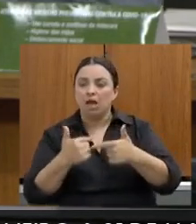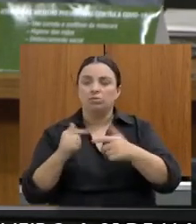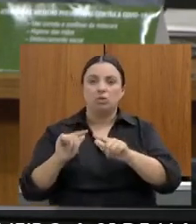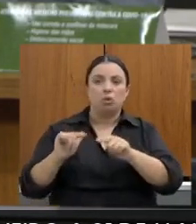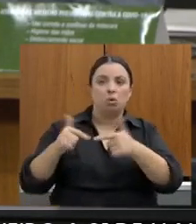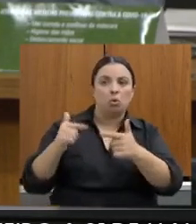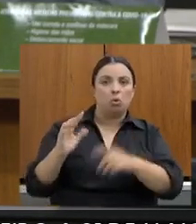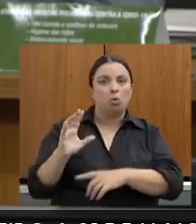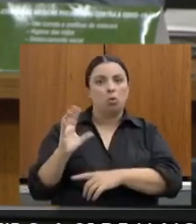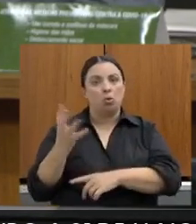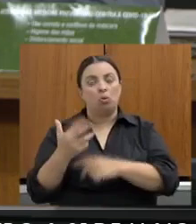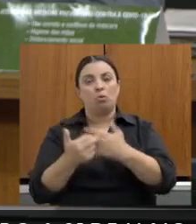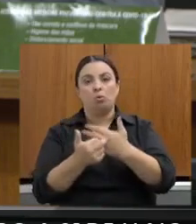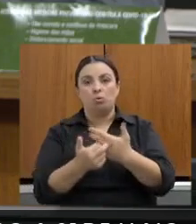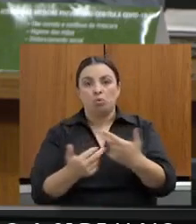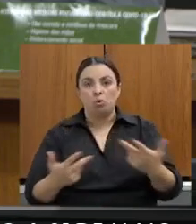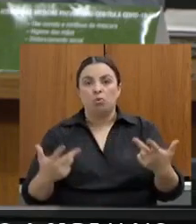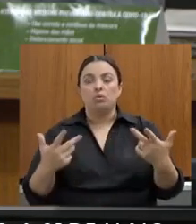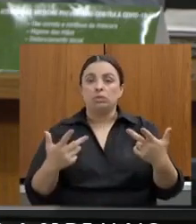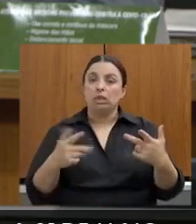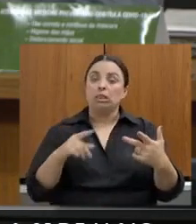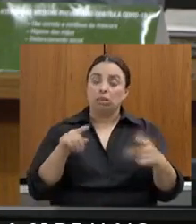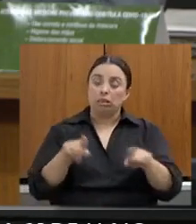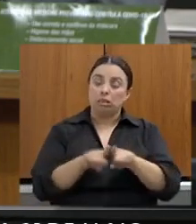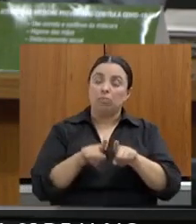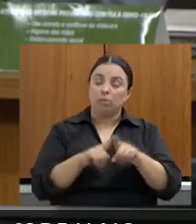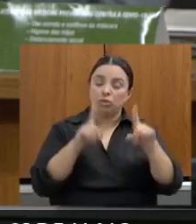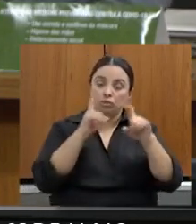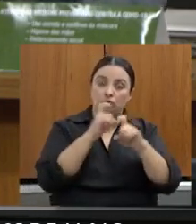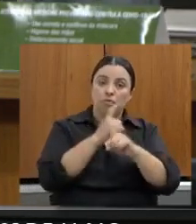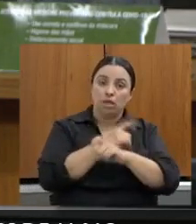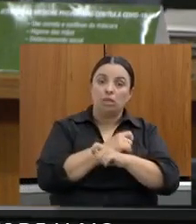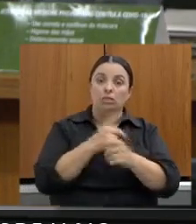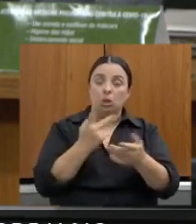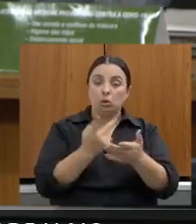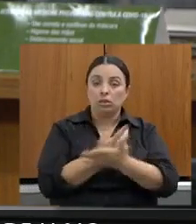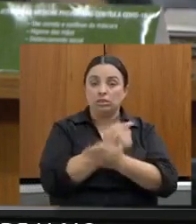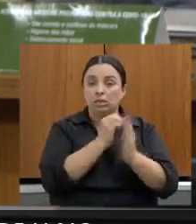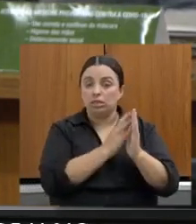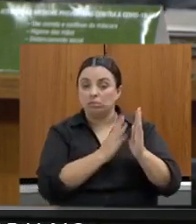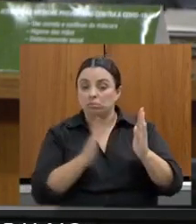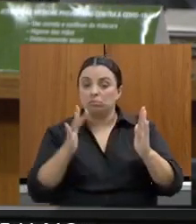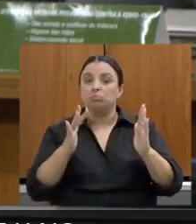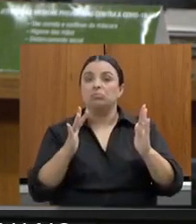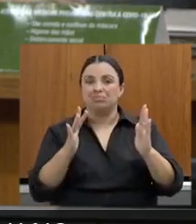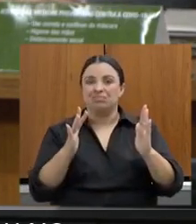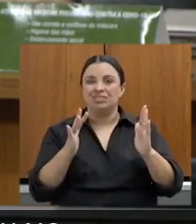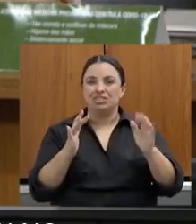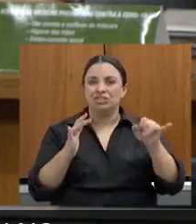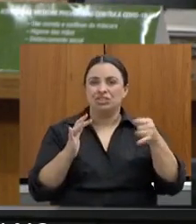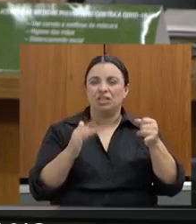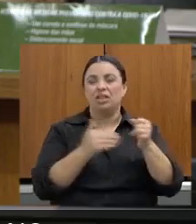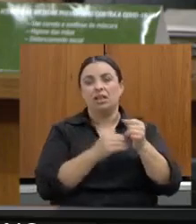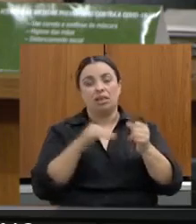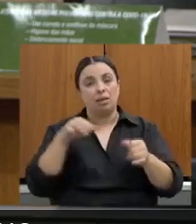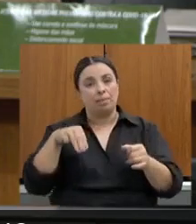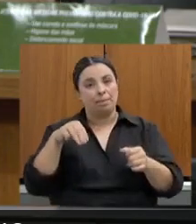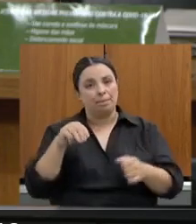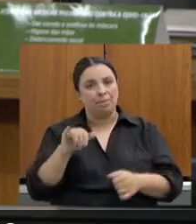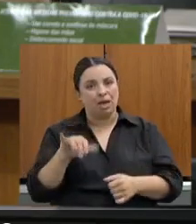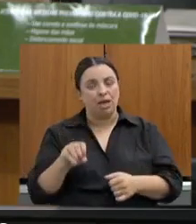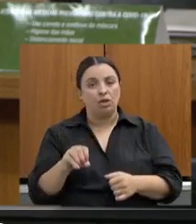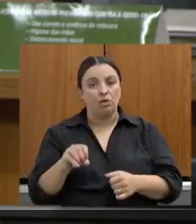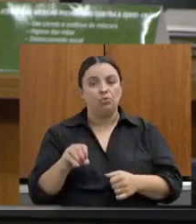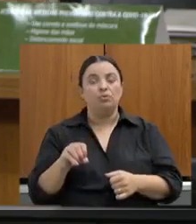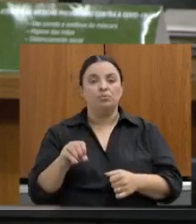acontecimentos as nossas dificuldades também ao longo deste semestre nós temos um recorte que é